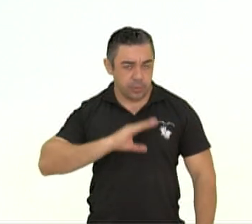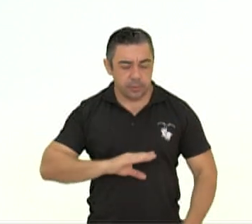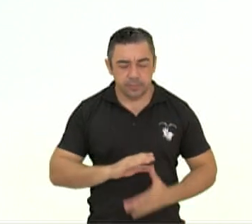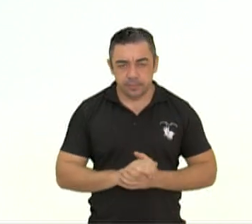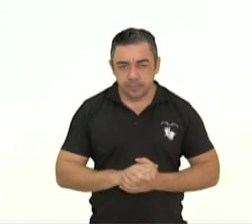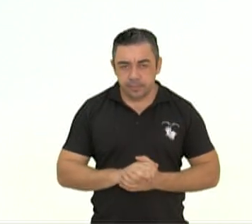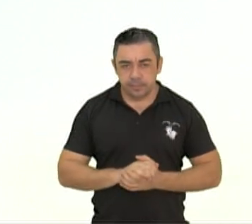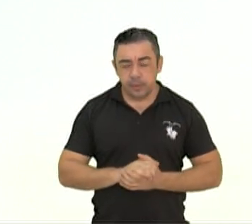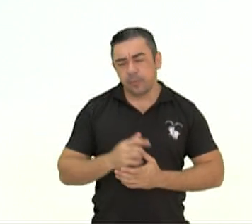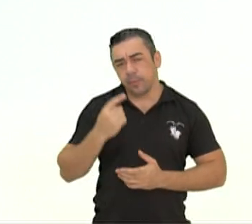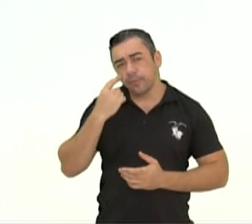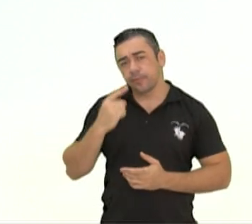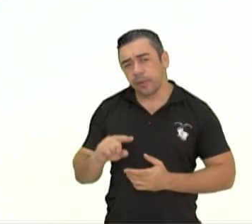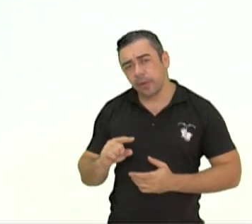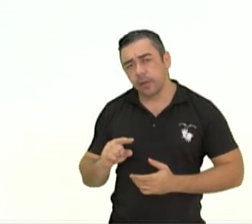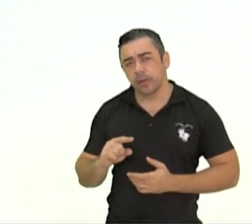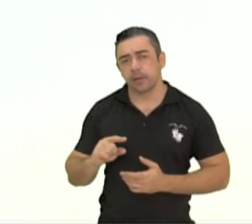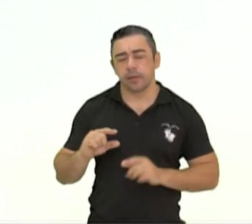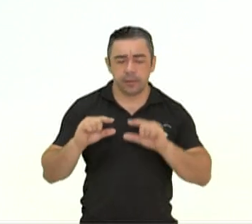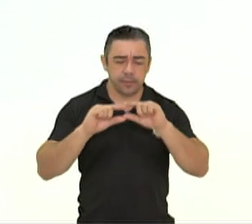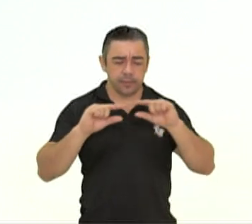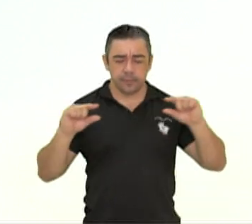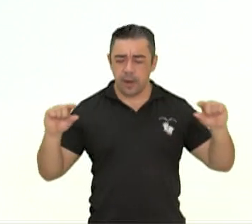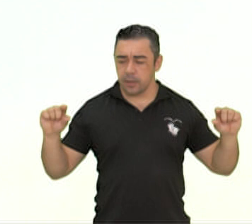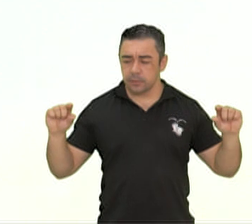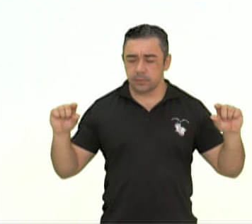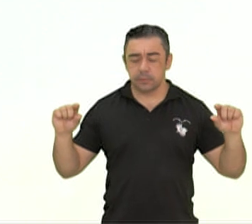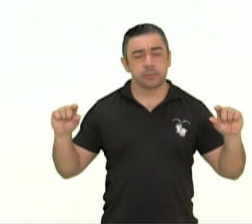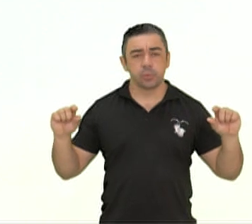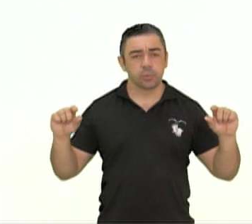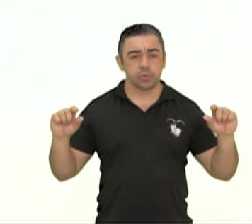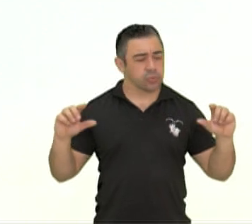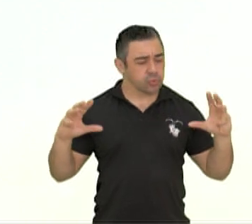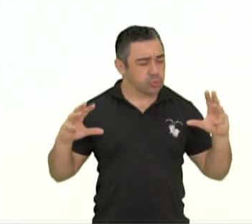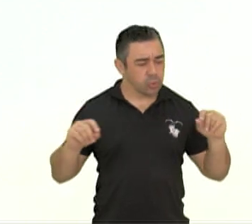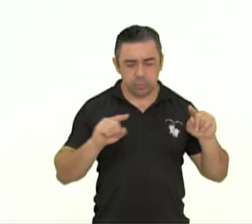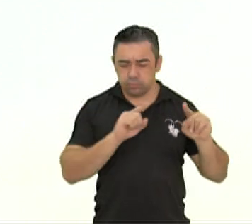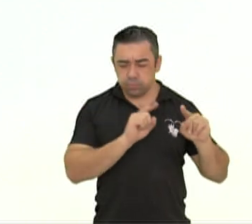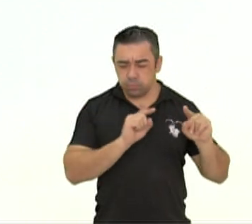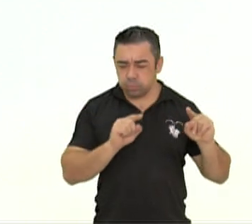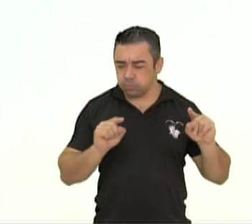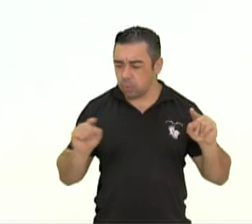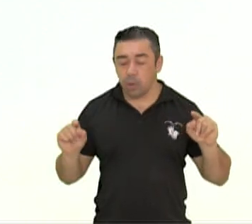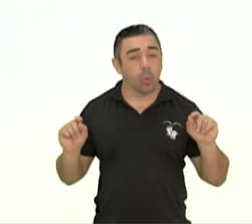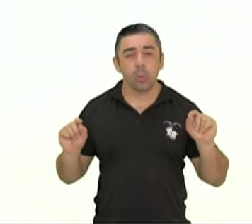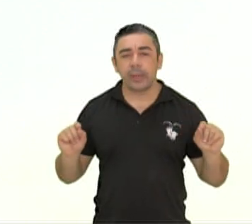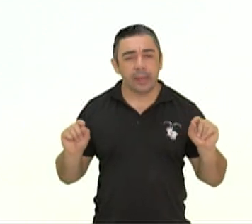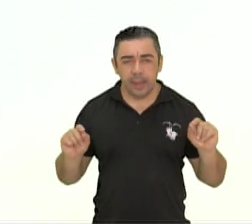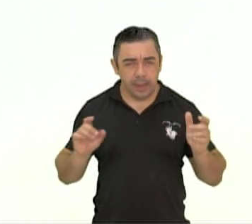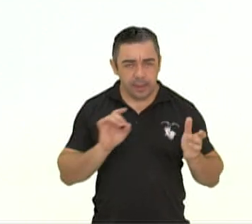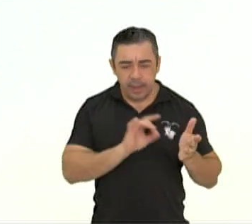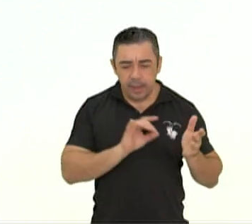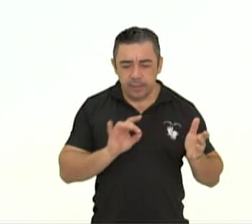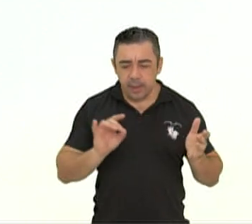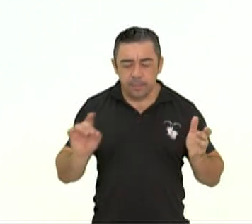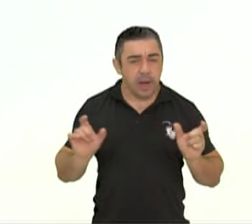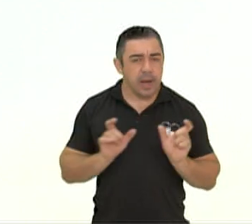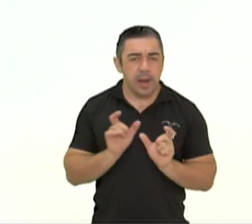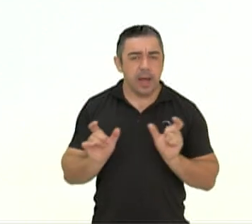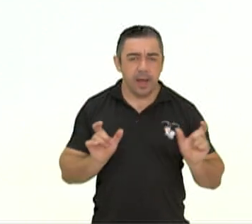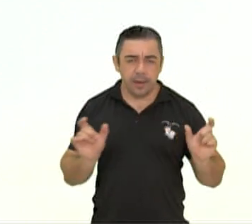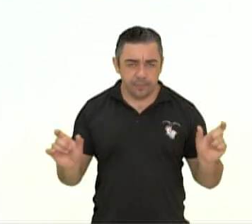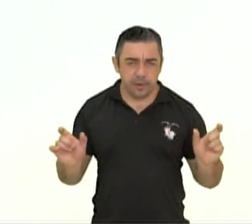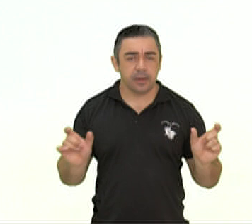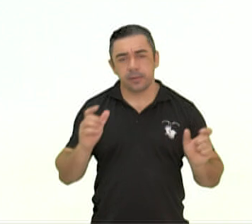seja, vamos verificar através das nossas frasezinhas o todo ali das nossas orações, ok? Então, o que tem, o que não